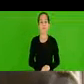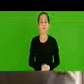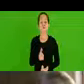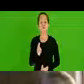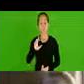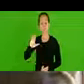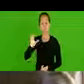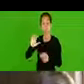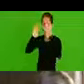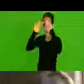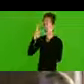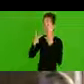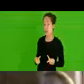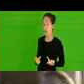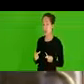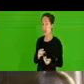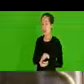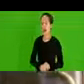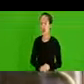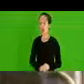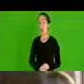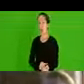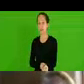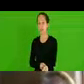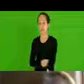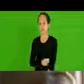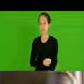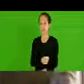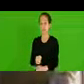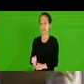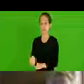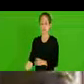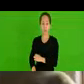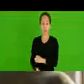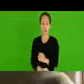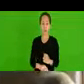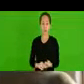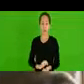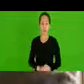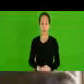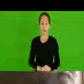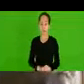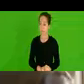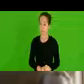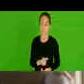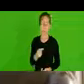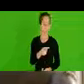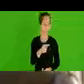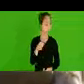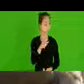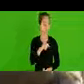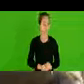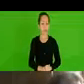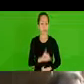humanas fazem pesquisa quantitativa, por exemplo, o SAD, nós estamos precisando nesses dias da UFED, da Associação Nacional